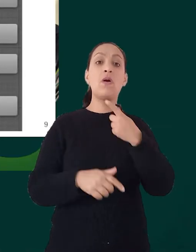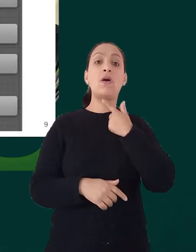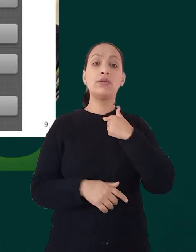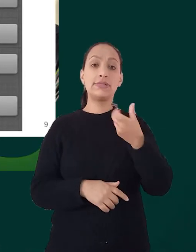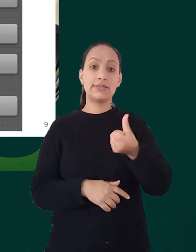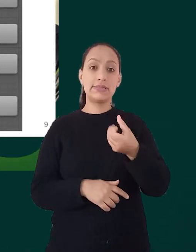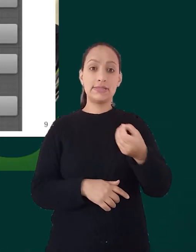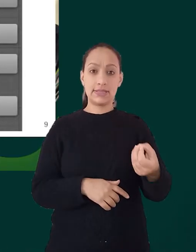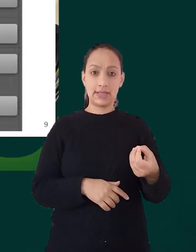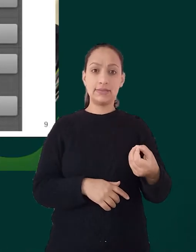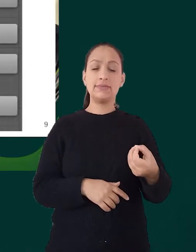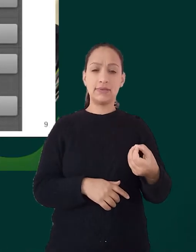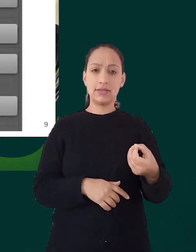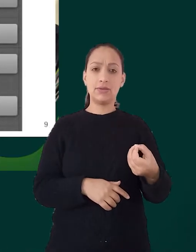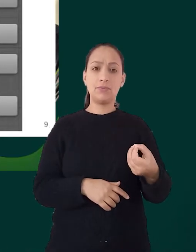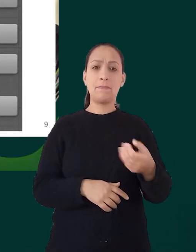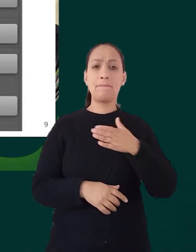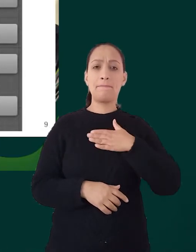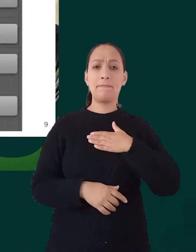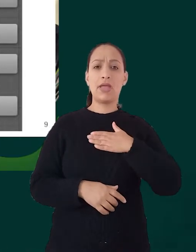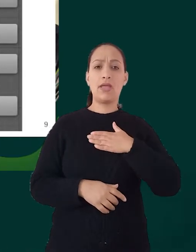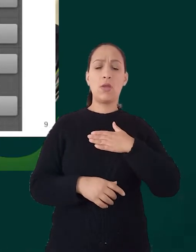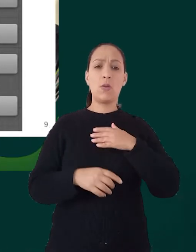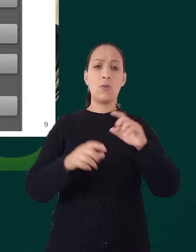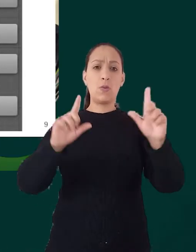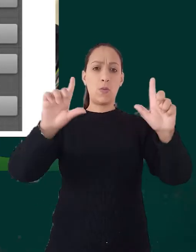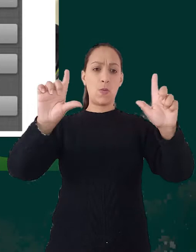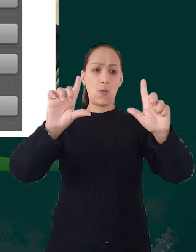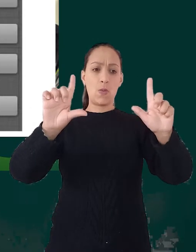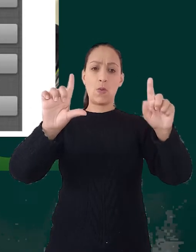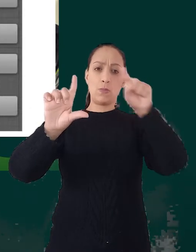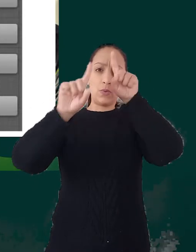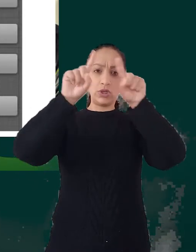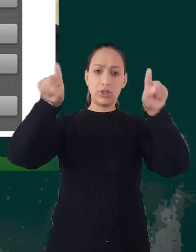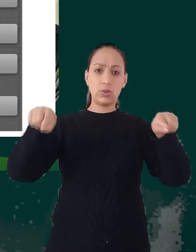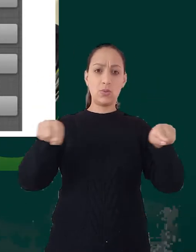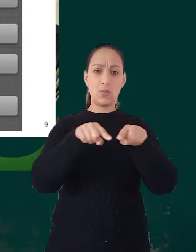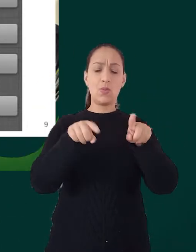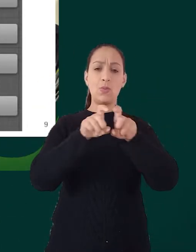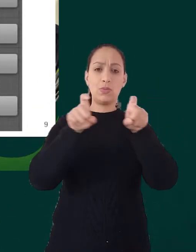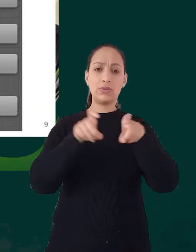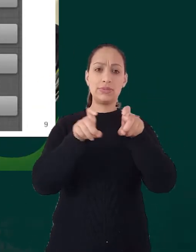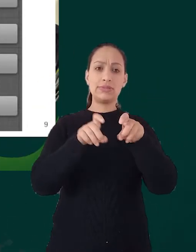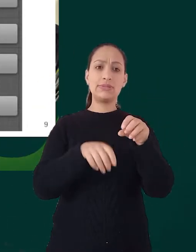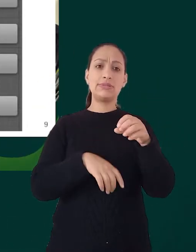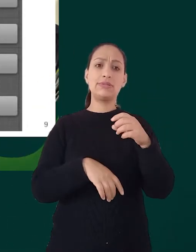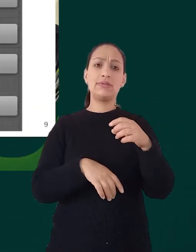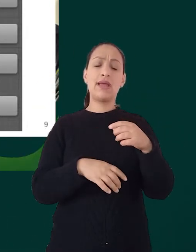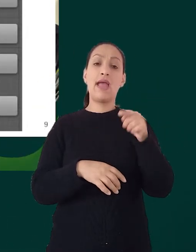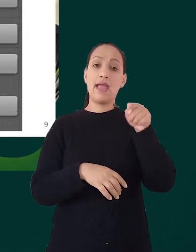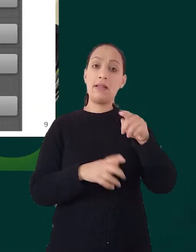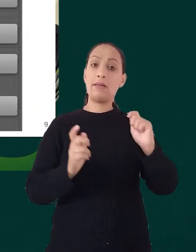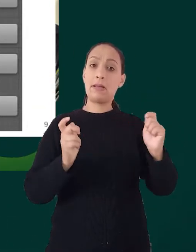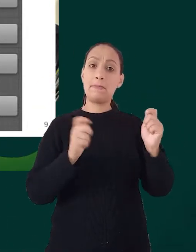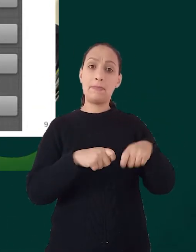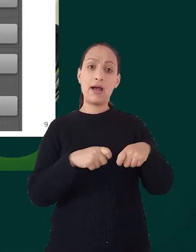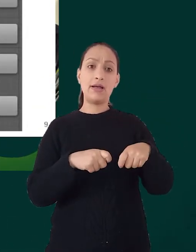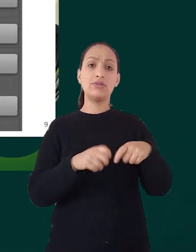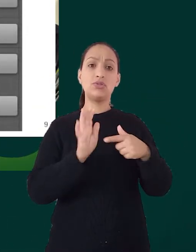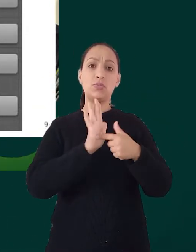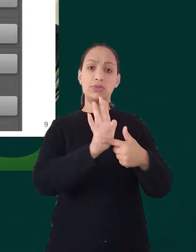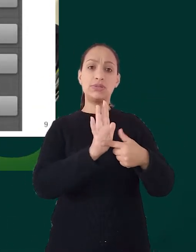60 quadros. Meu monitor é de 144 Hz. Então, o meu monitor é capaz de mostrar